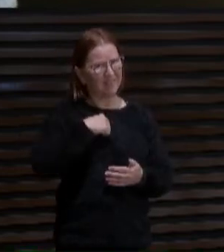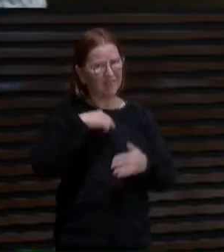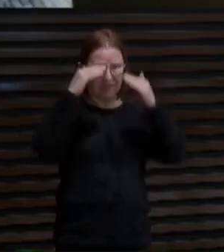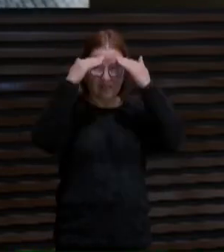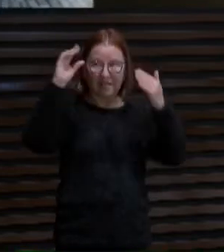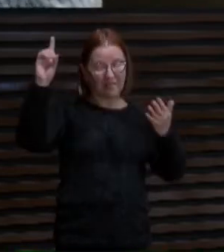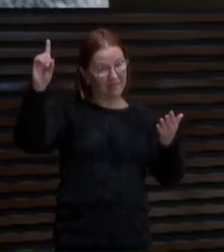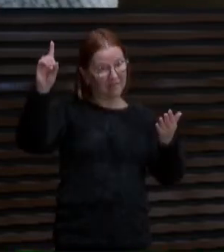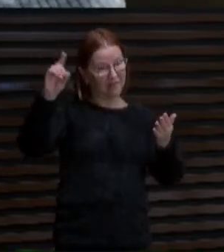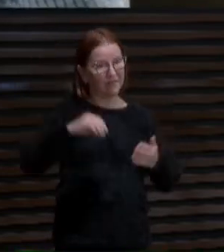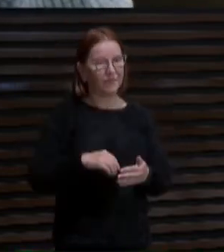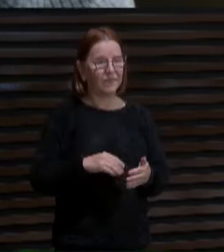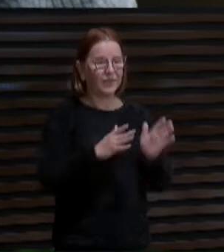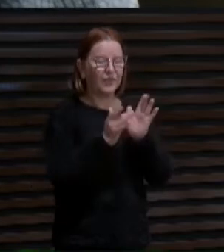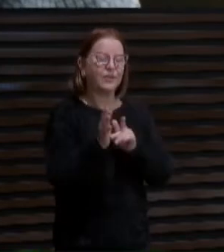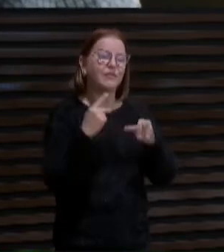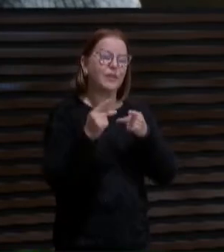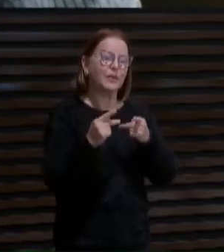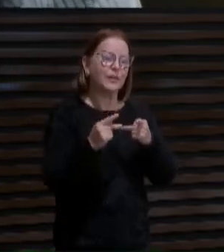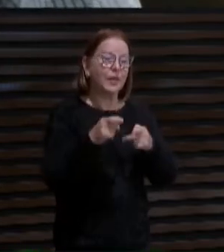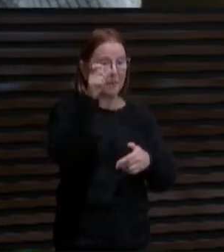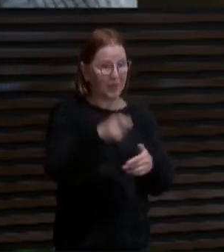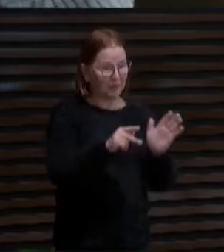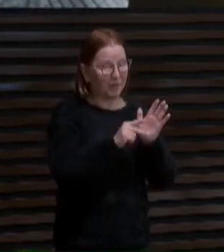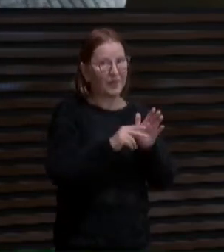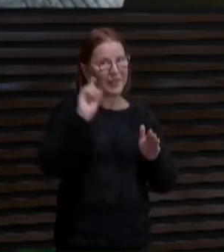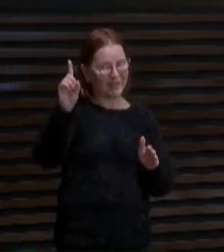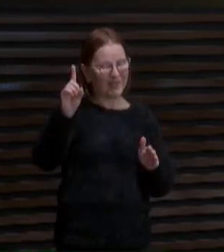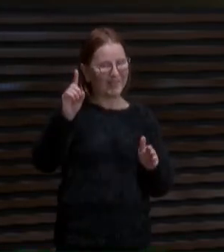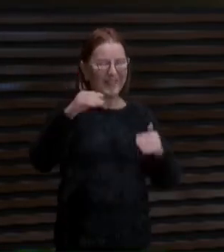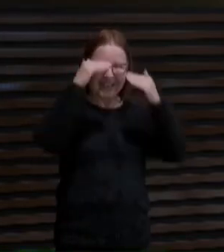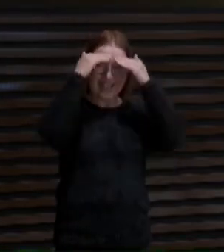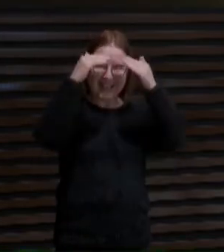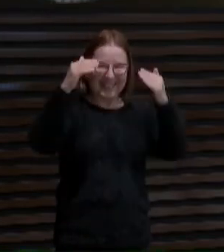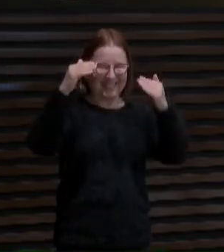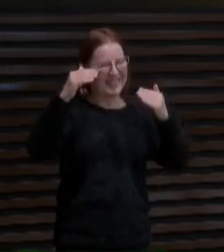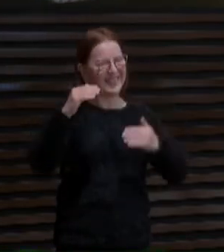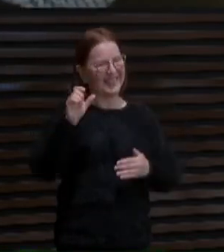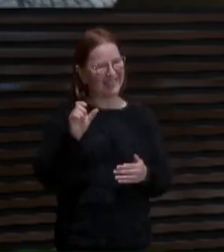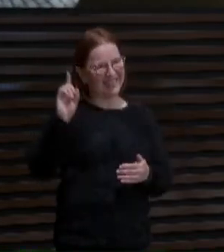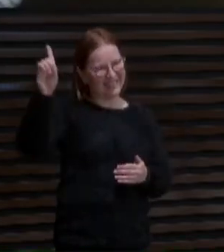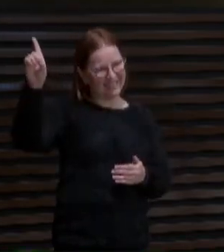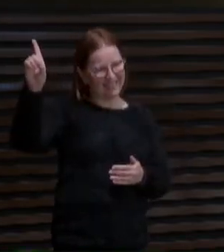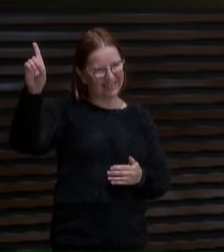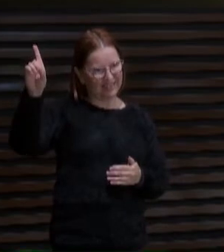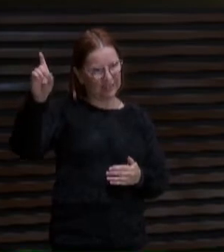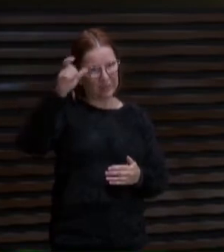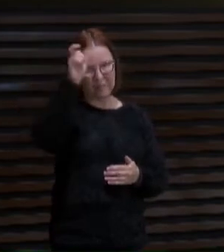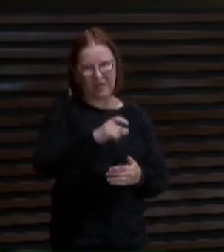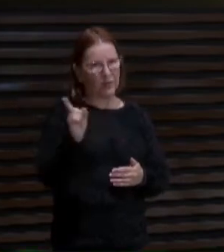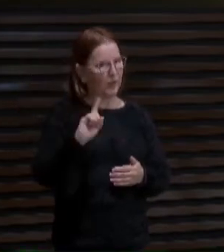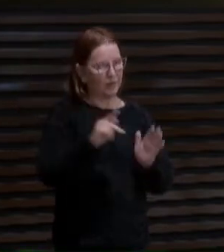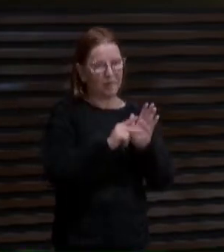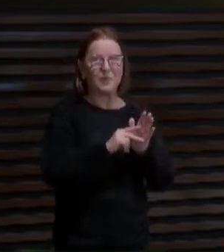Jesus Quem é de Deus ouve a palavra de Deus quem não é de Deus